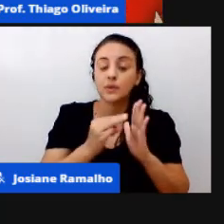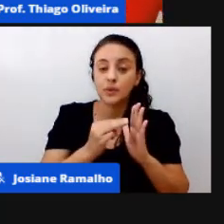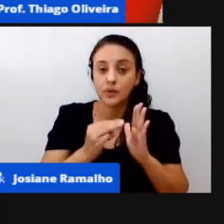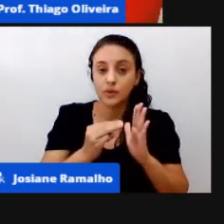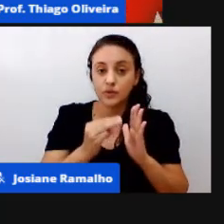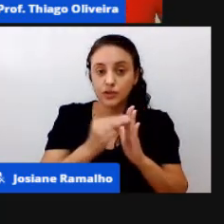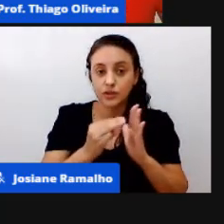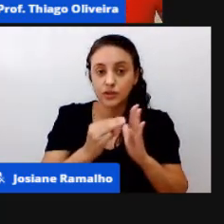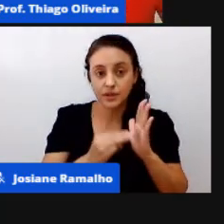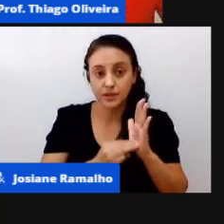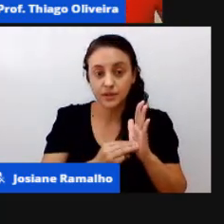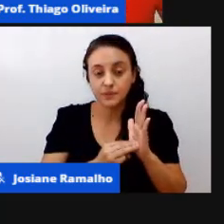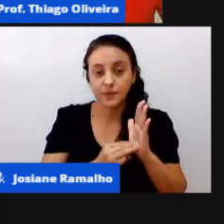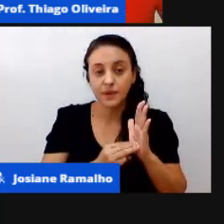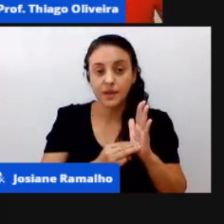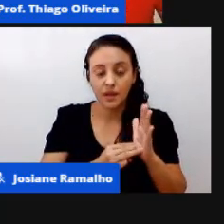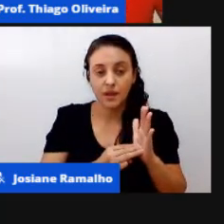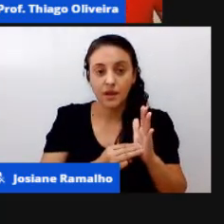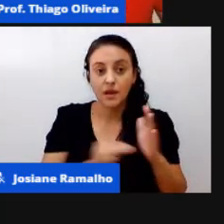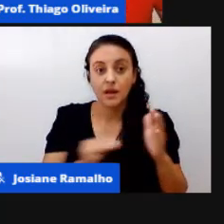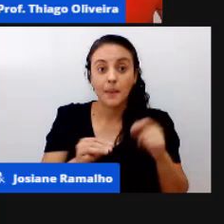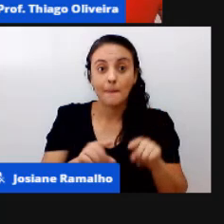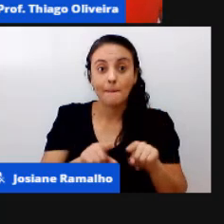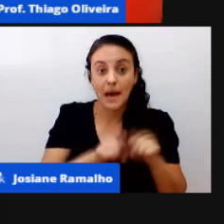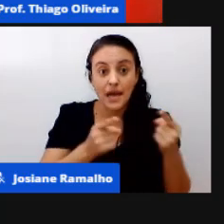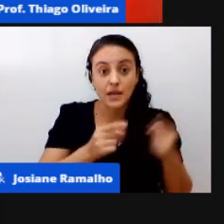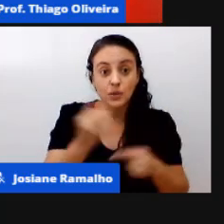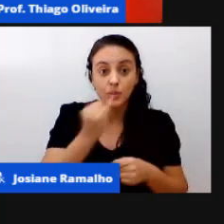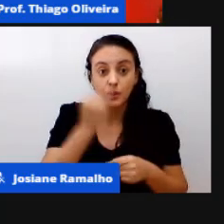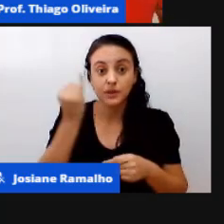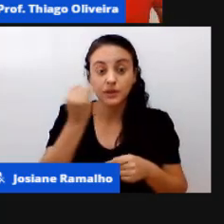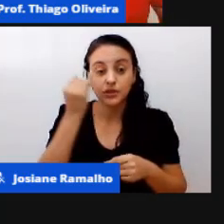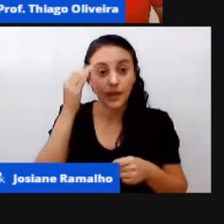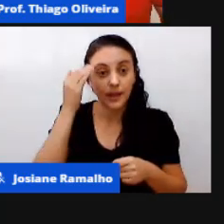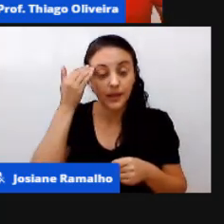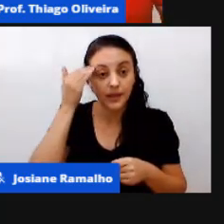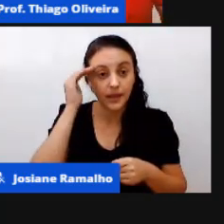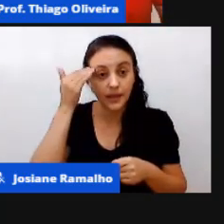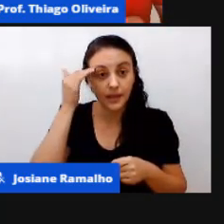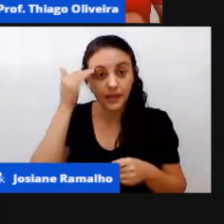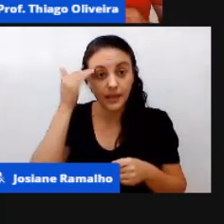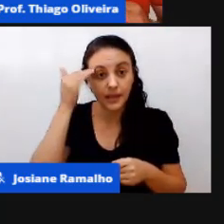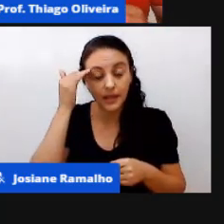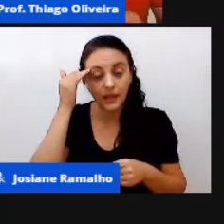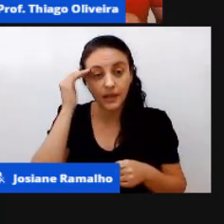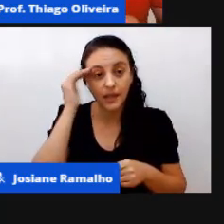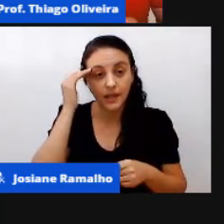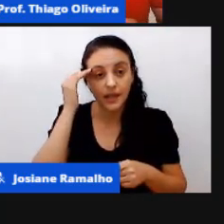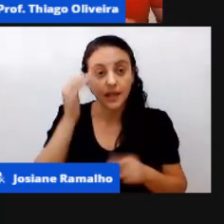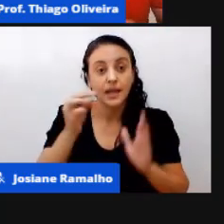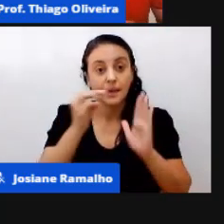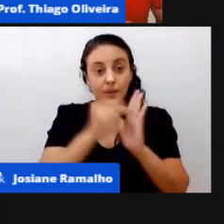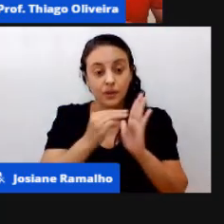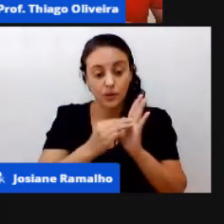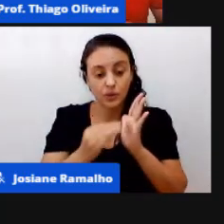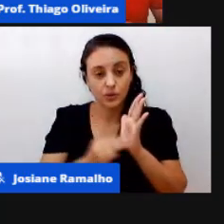também, né? Mas o importante é você entender que essa